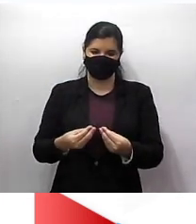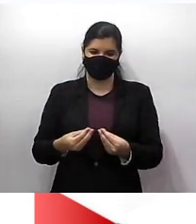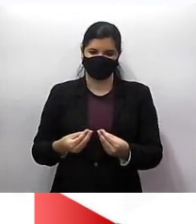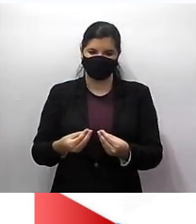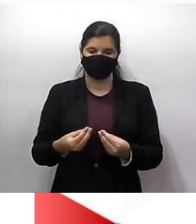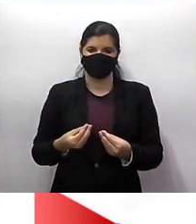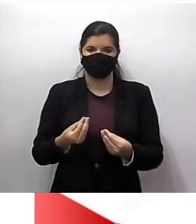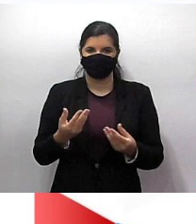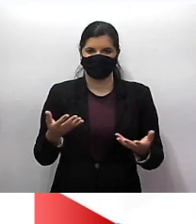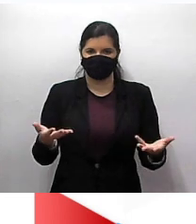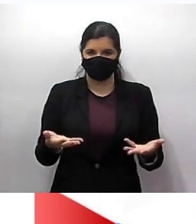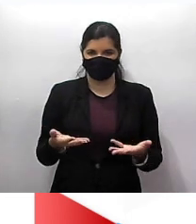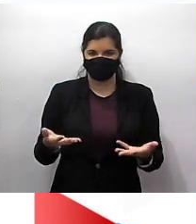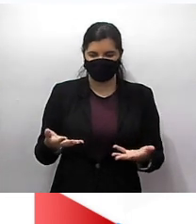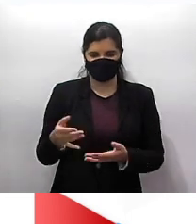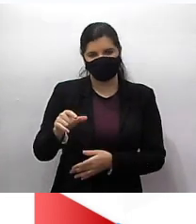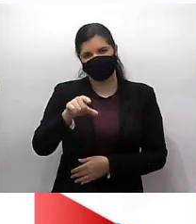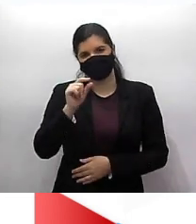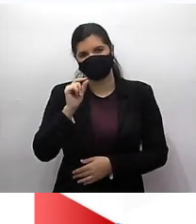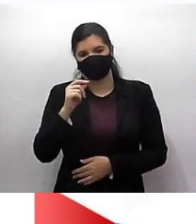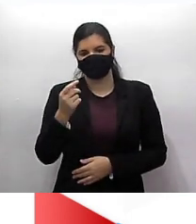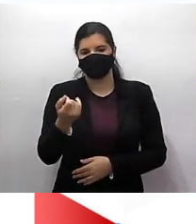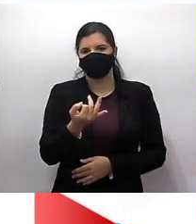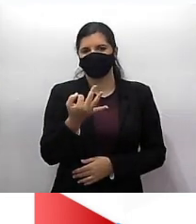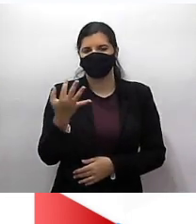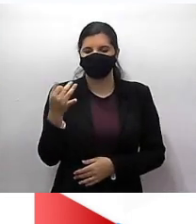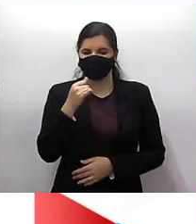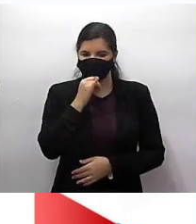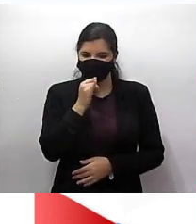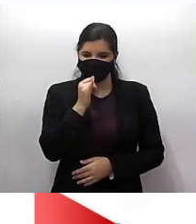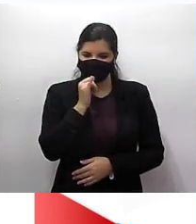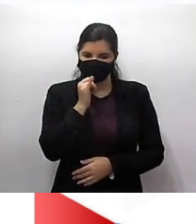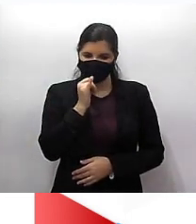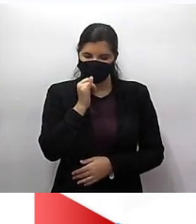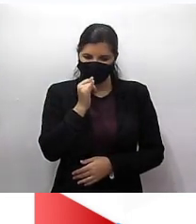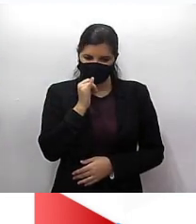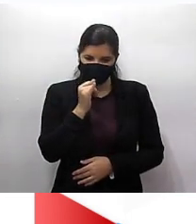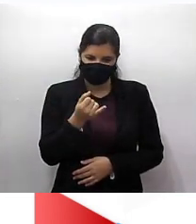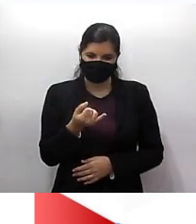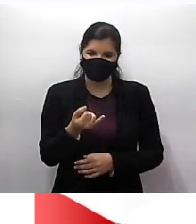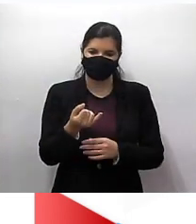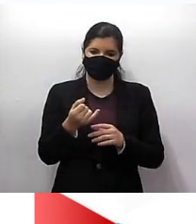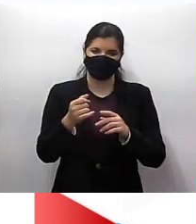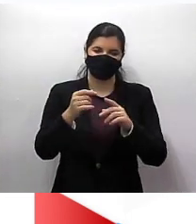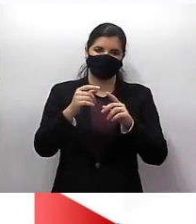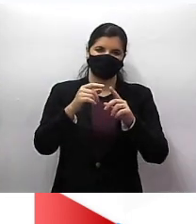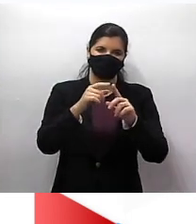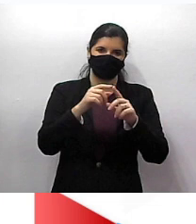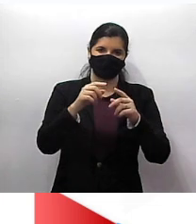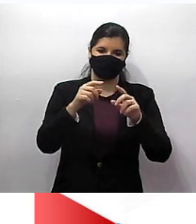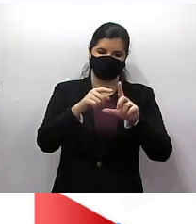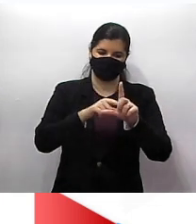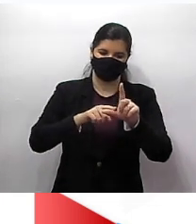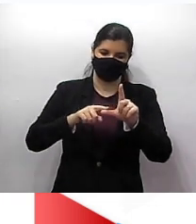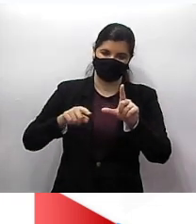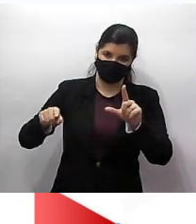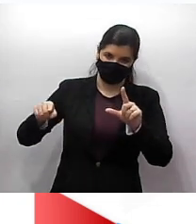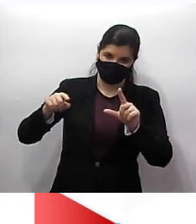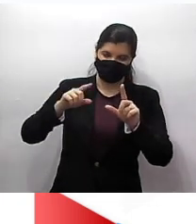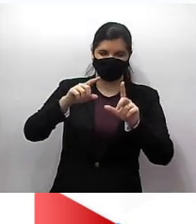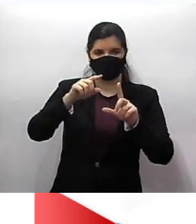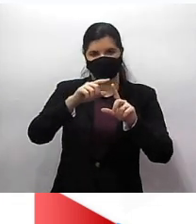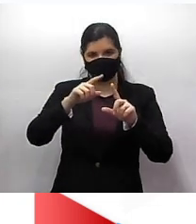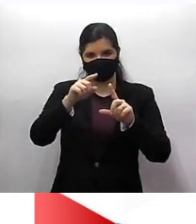E aí a gente vai tomar como base as unidades. Por exemplo, no caso do triângulo são 3 nós, 4 nós.